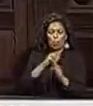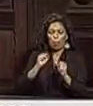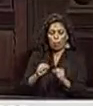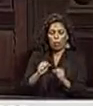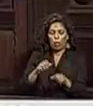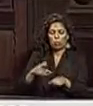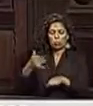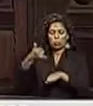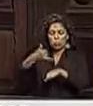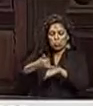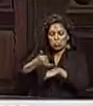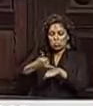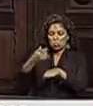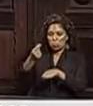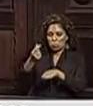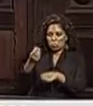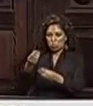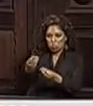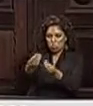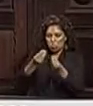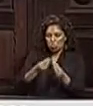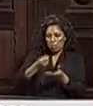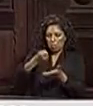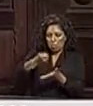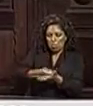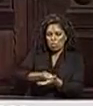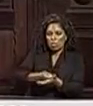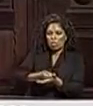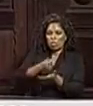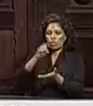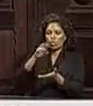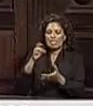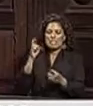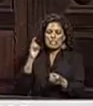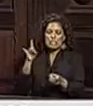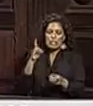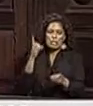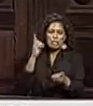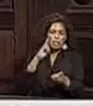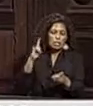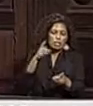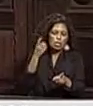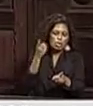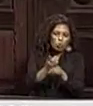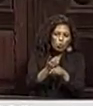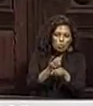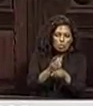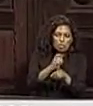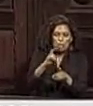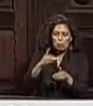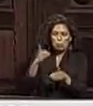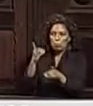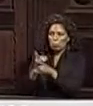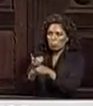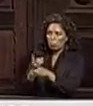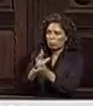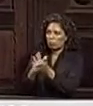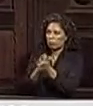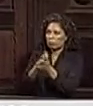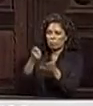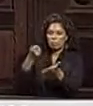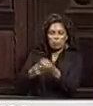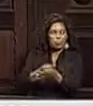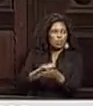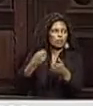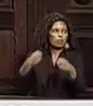geral, eu acho que esse é um elemento que é ruim para o Rio de Janeiro, que é ruim para o Brasil. Quando eu falo para o Rio de Janeiro, porque é óbvio, não é? A indústria naval do Rio de Janeiro é